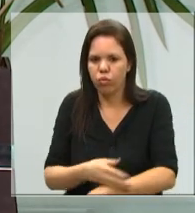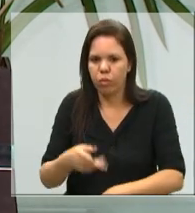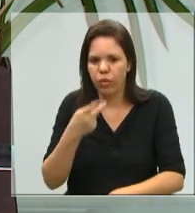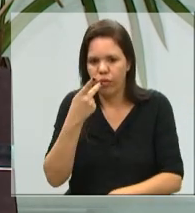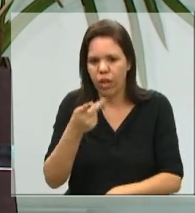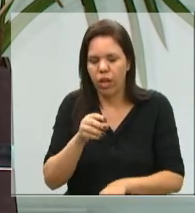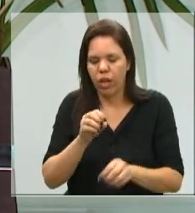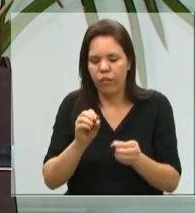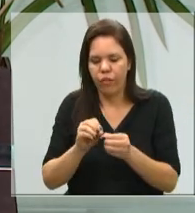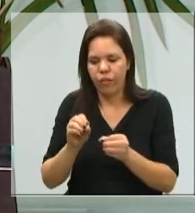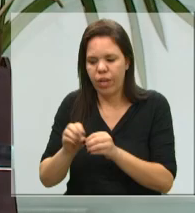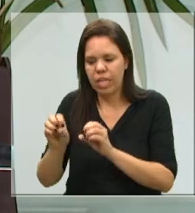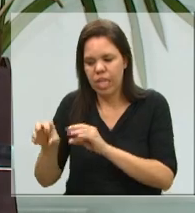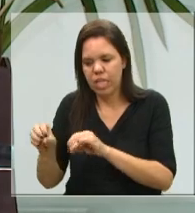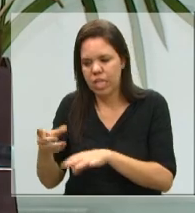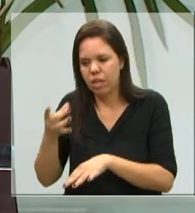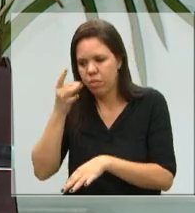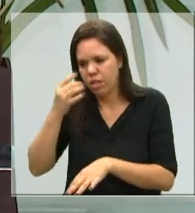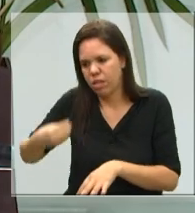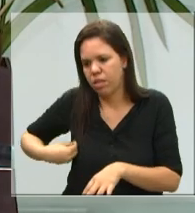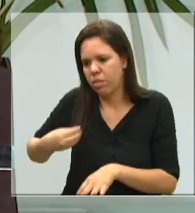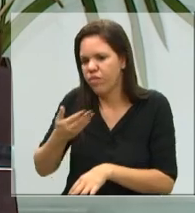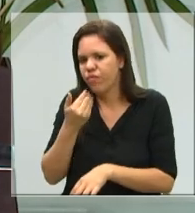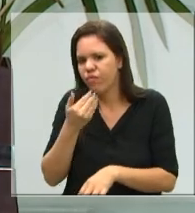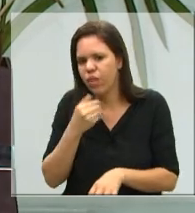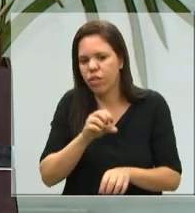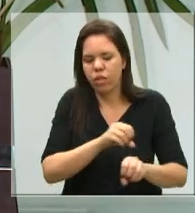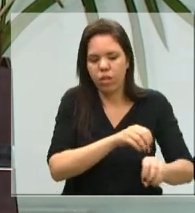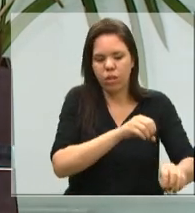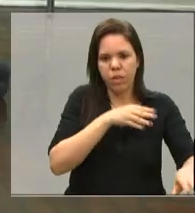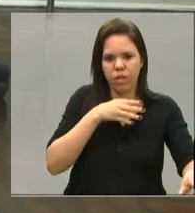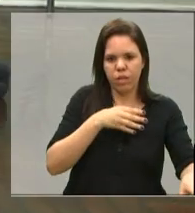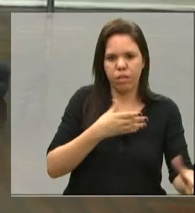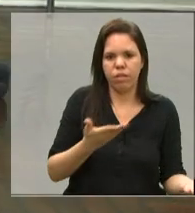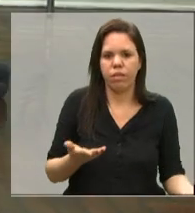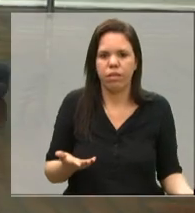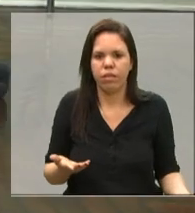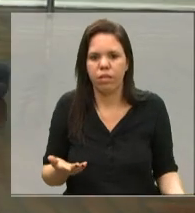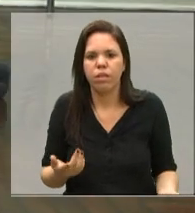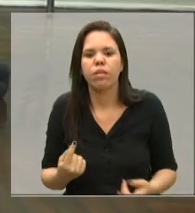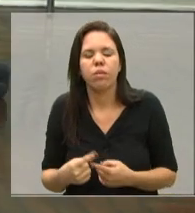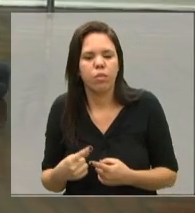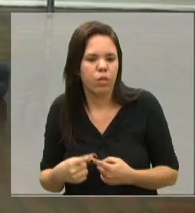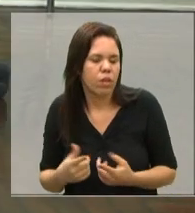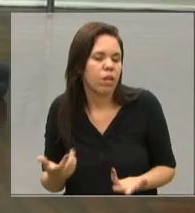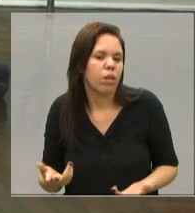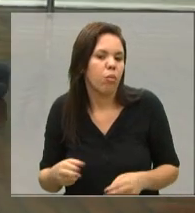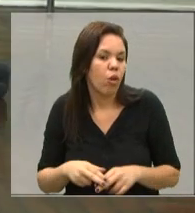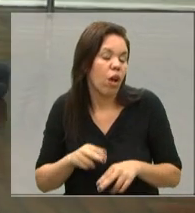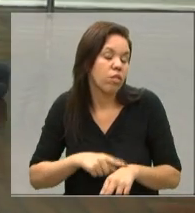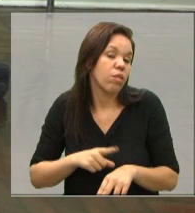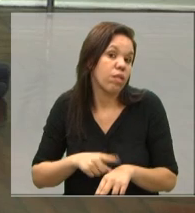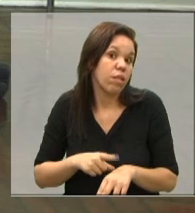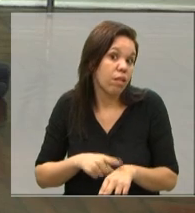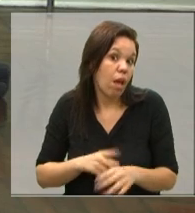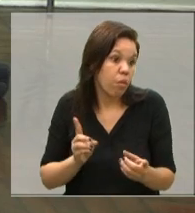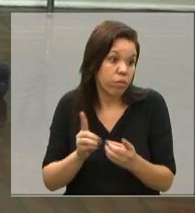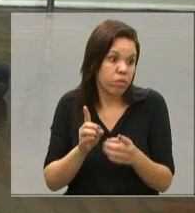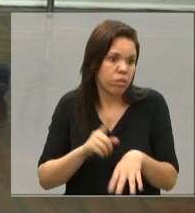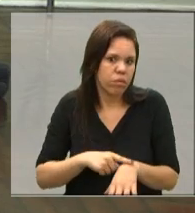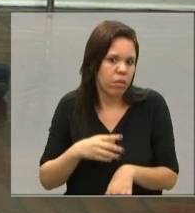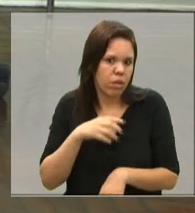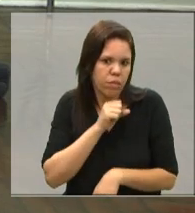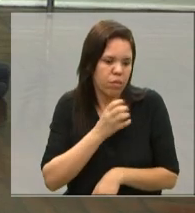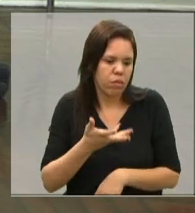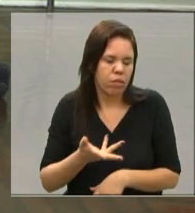fazer ensino presencial com qualidade é mais fácil do que fazer EAD com qualidade. Com qualidade. Por quê? Acho que essa é uma